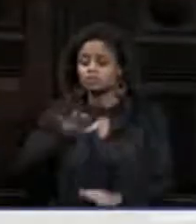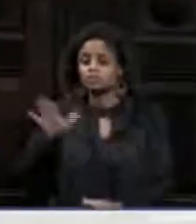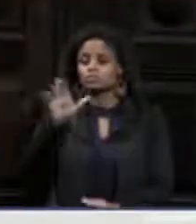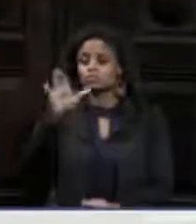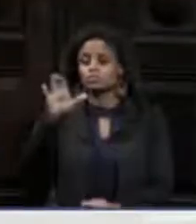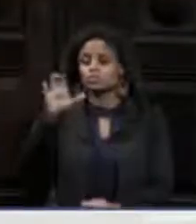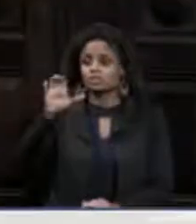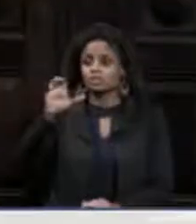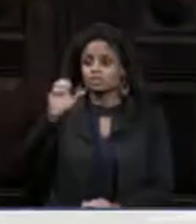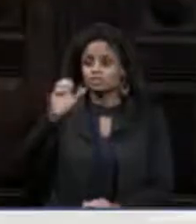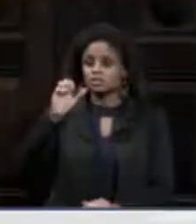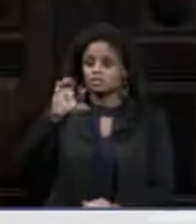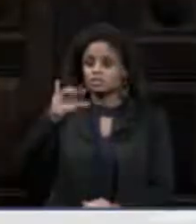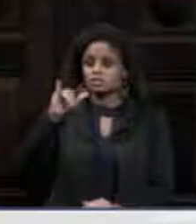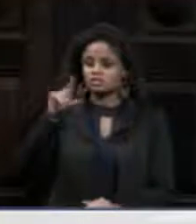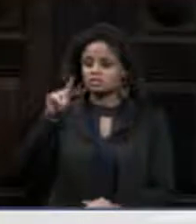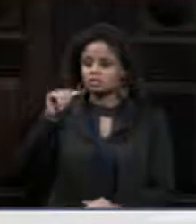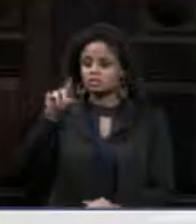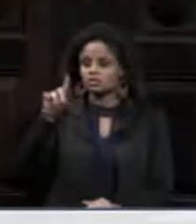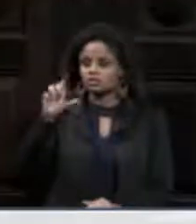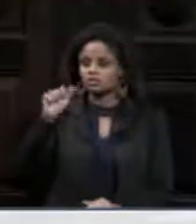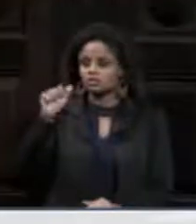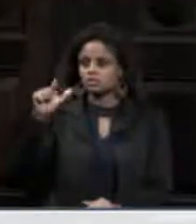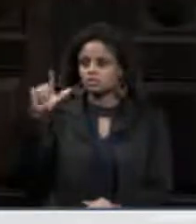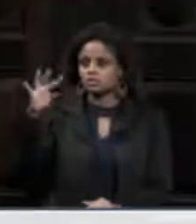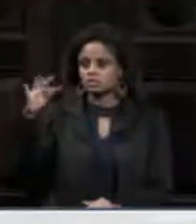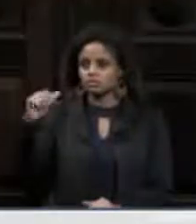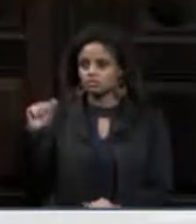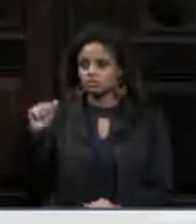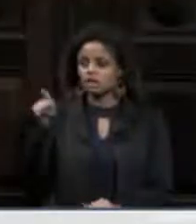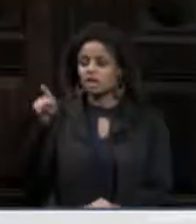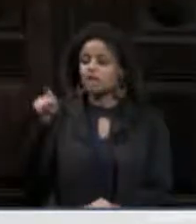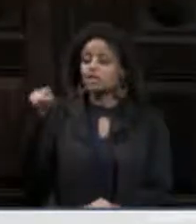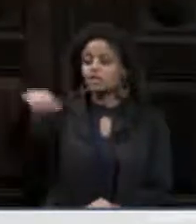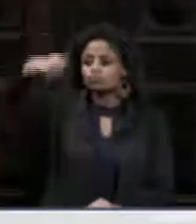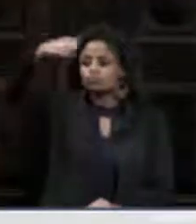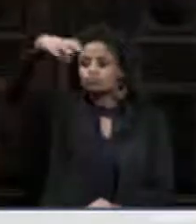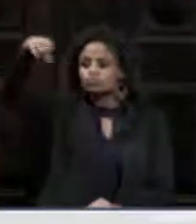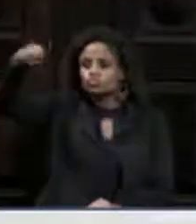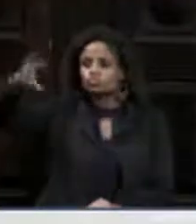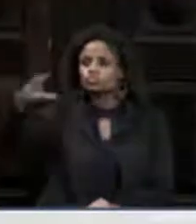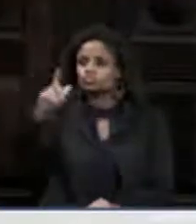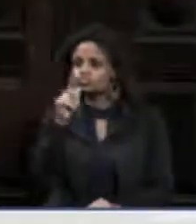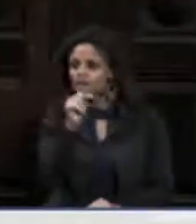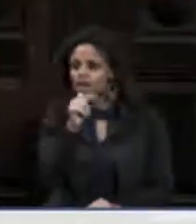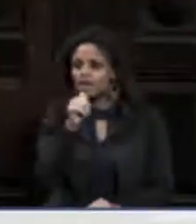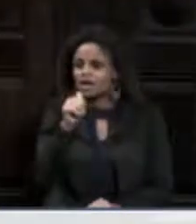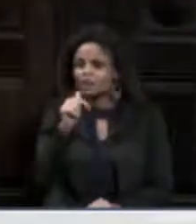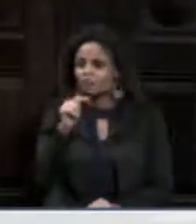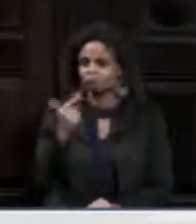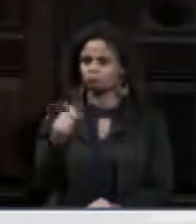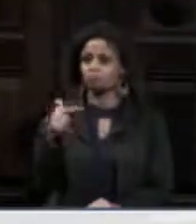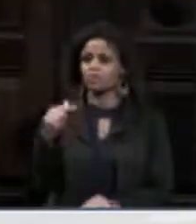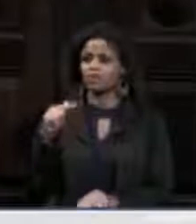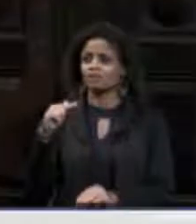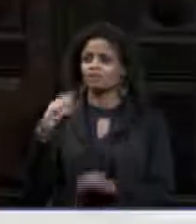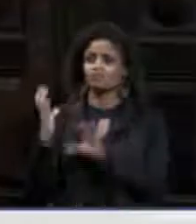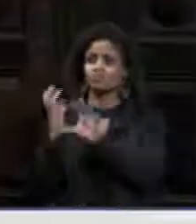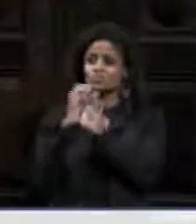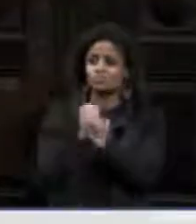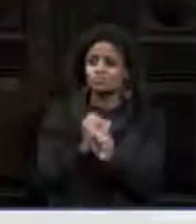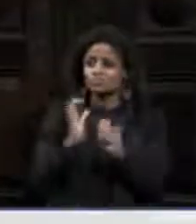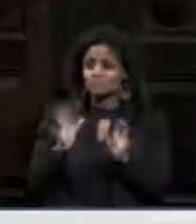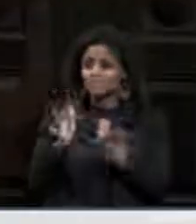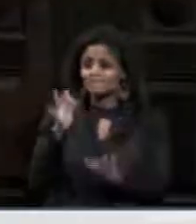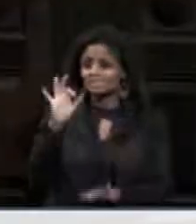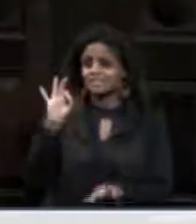que estão há 10 anos sem energia, sem água, sem saneamento básico, sem coleta